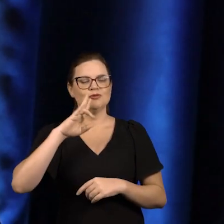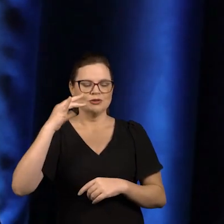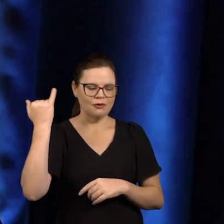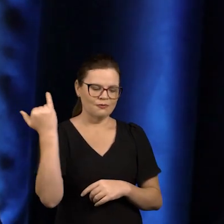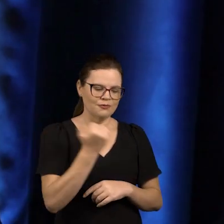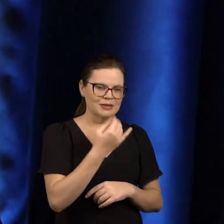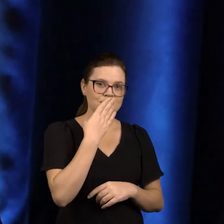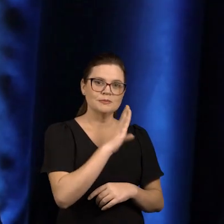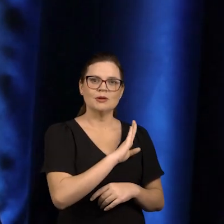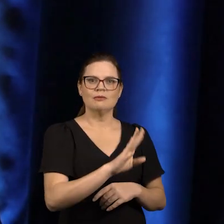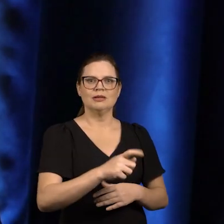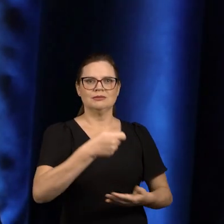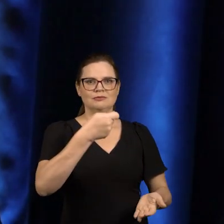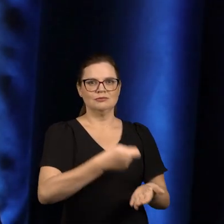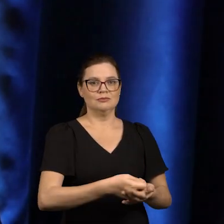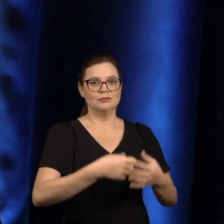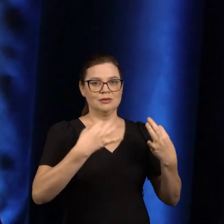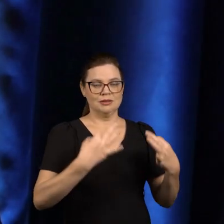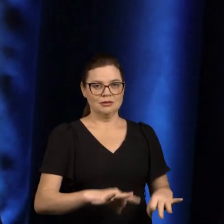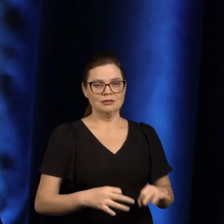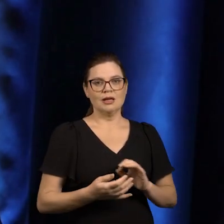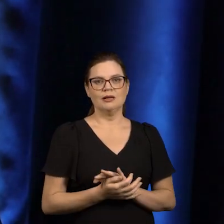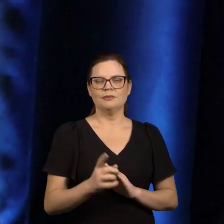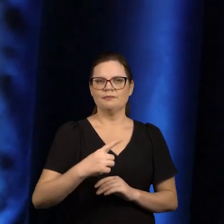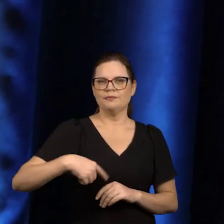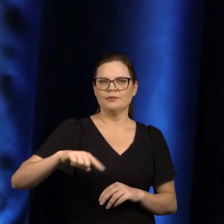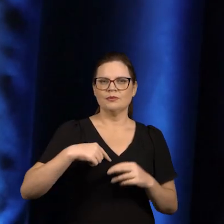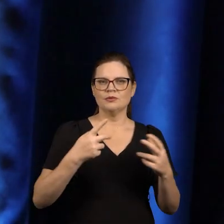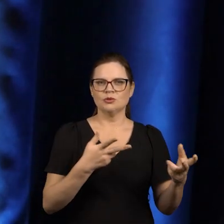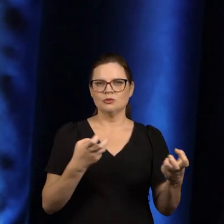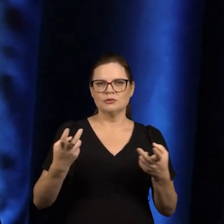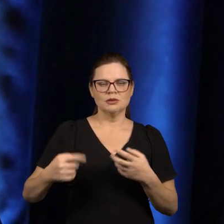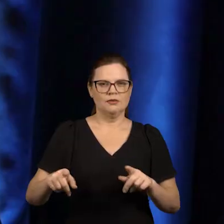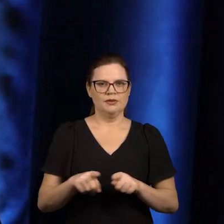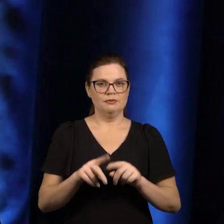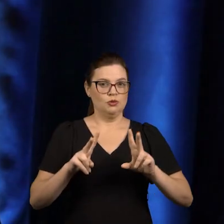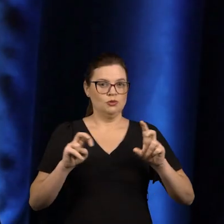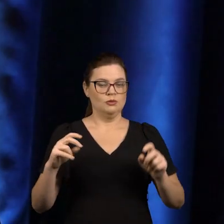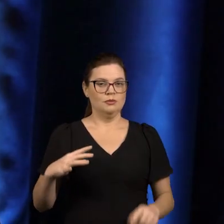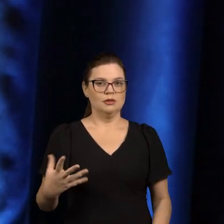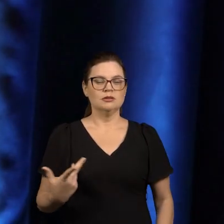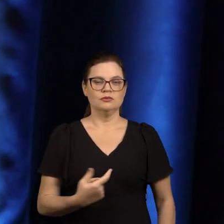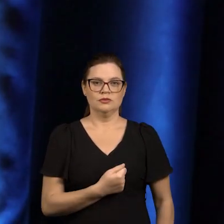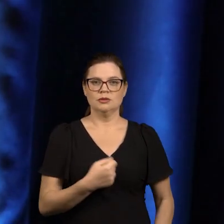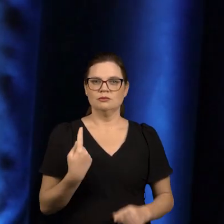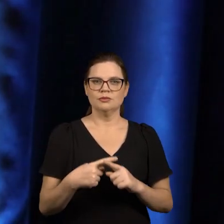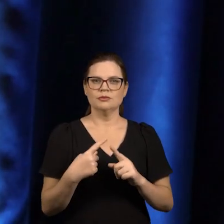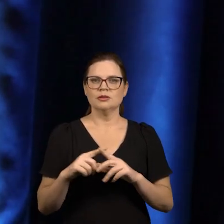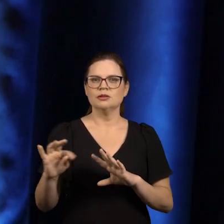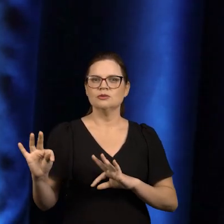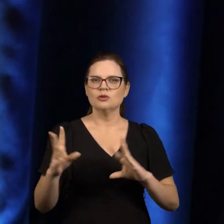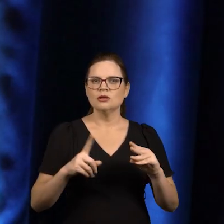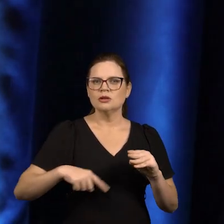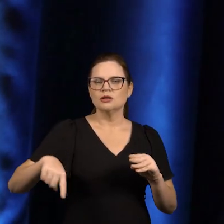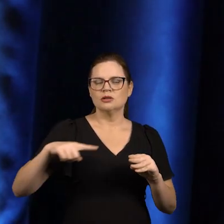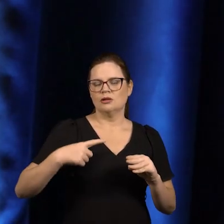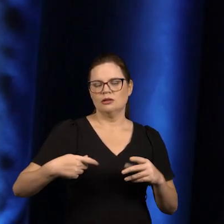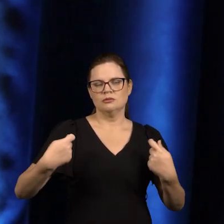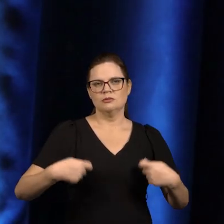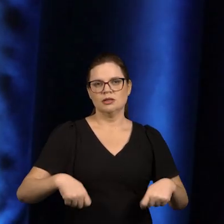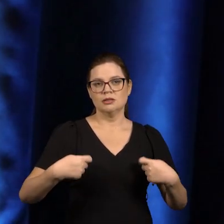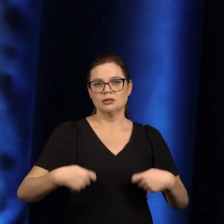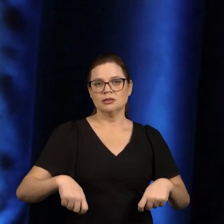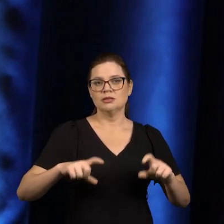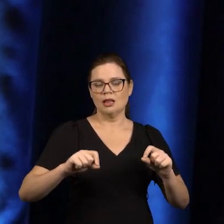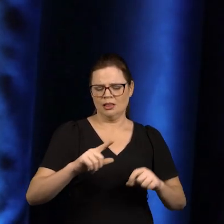primeiro lugar, a gente vê assim, até a questão da salvação, porque tudo que temos é porque o